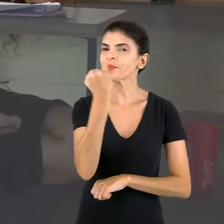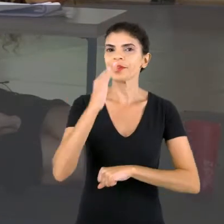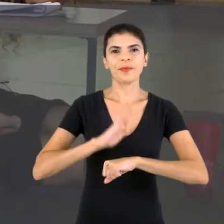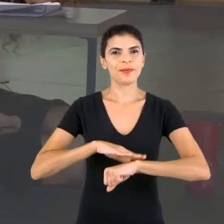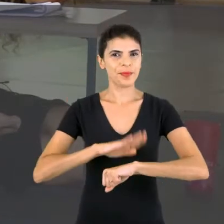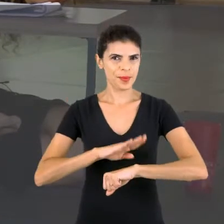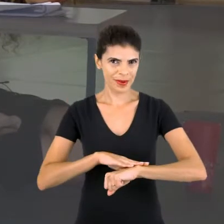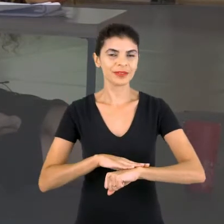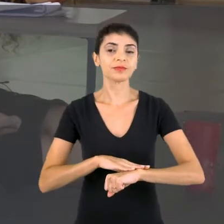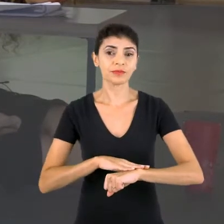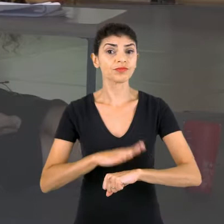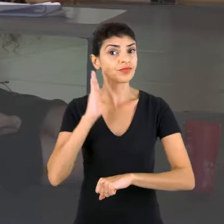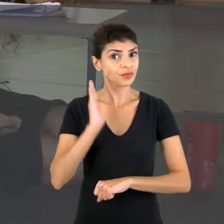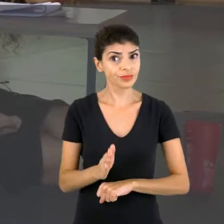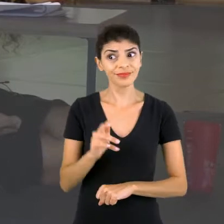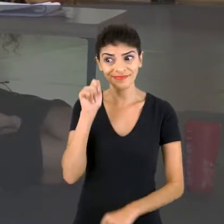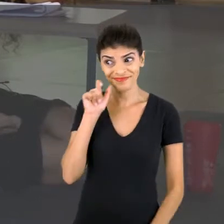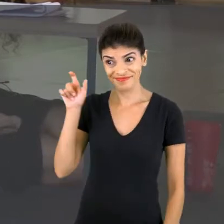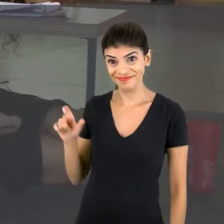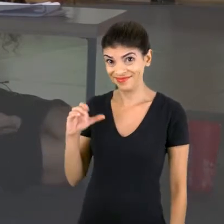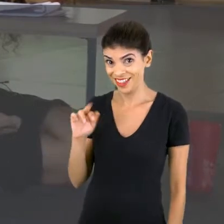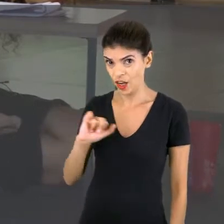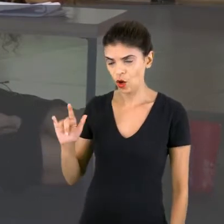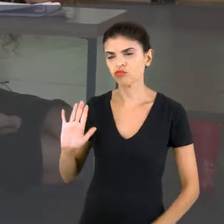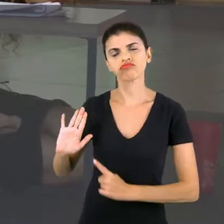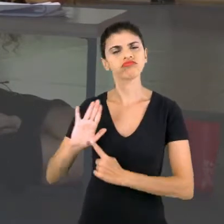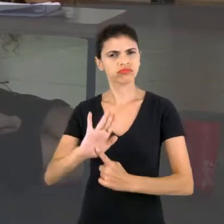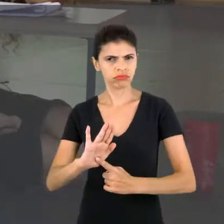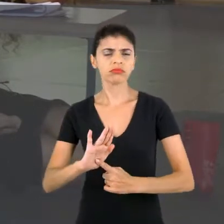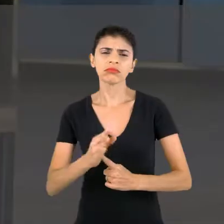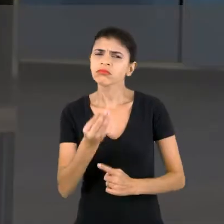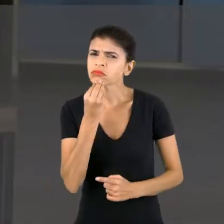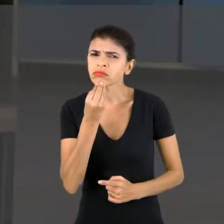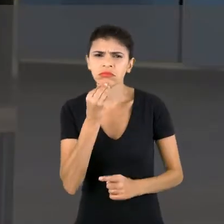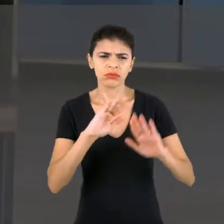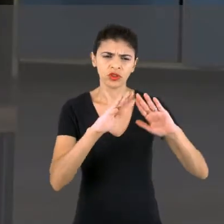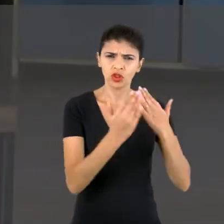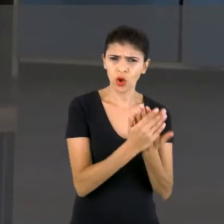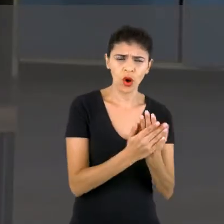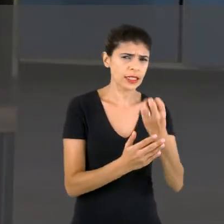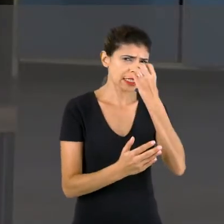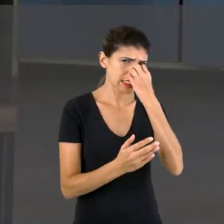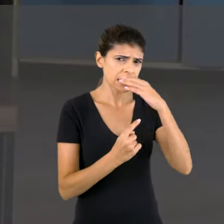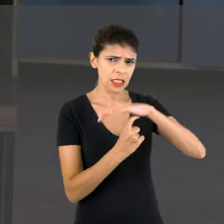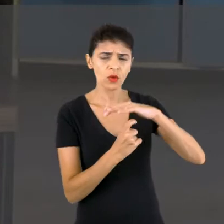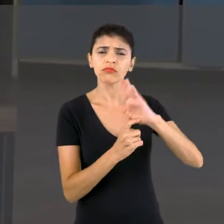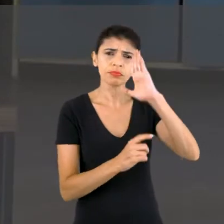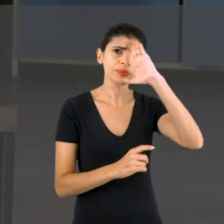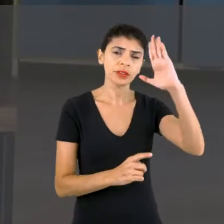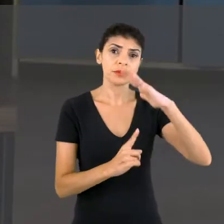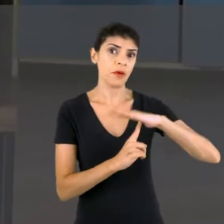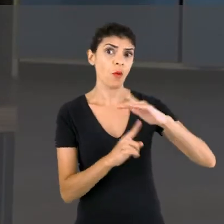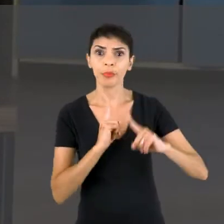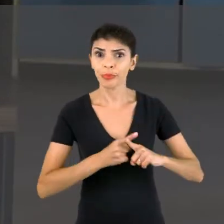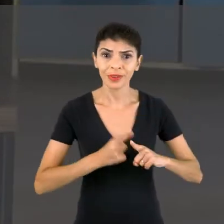muito importante naquele momento. E como a Carol falou, é claro que a escola foi fundamental também nesse início,